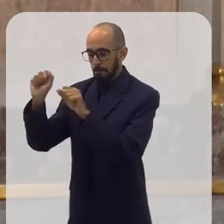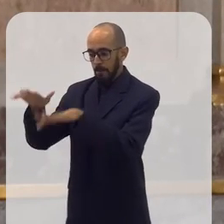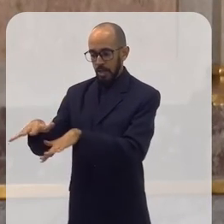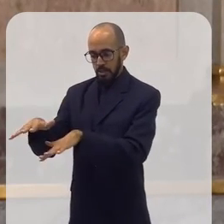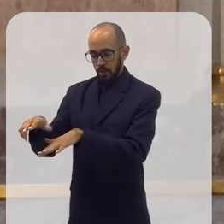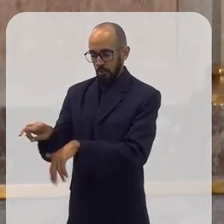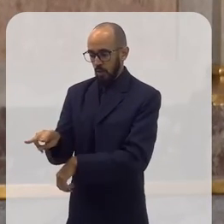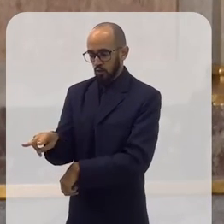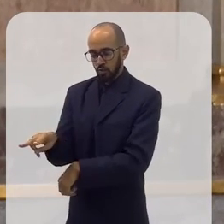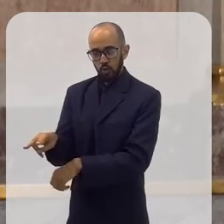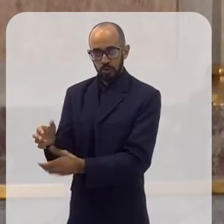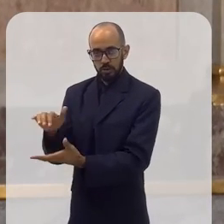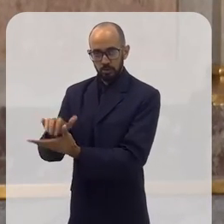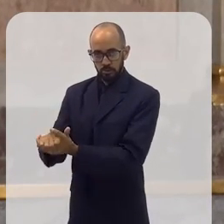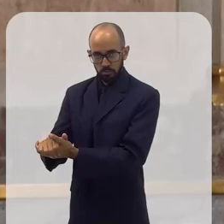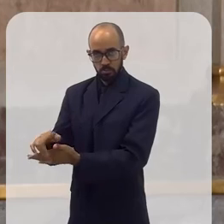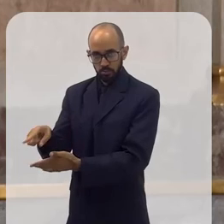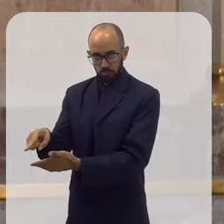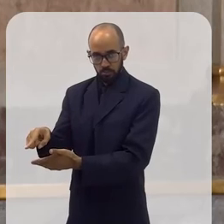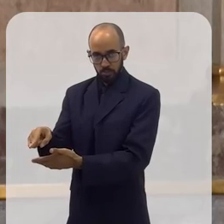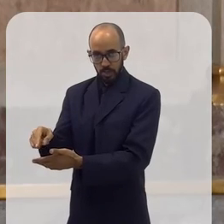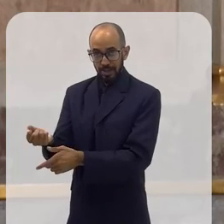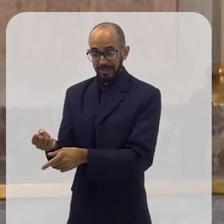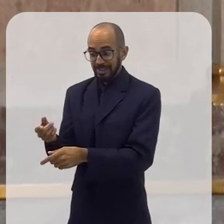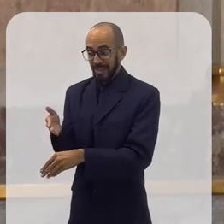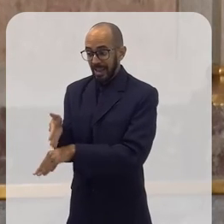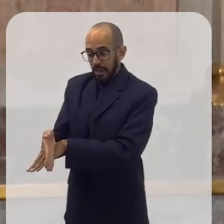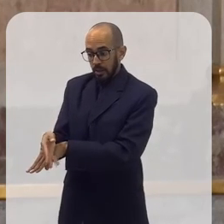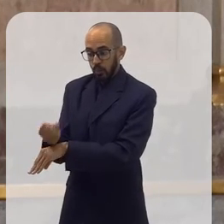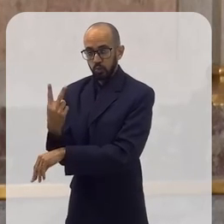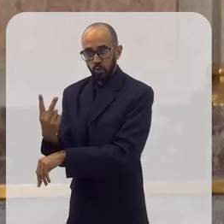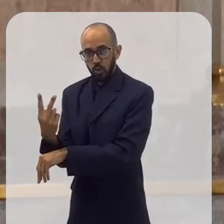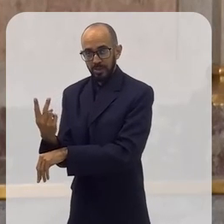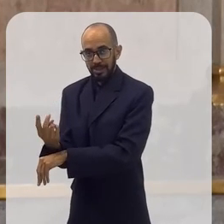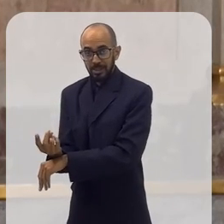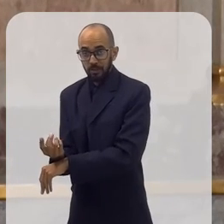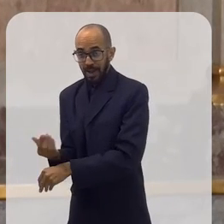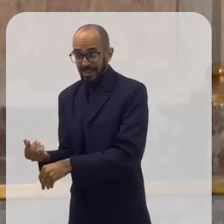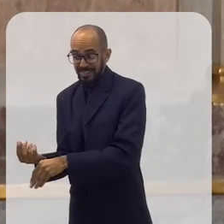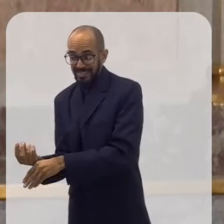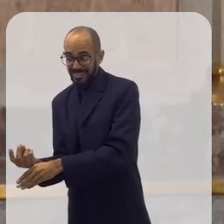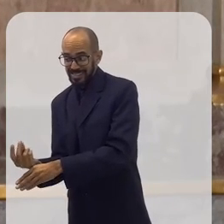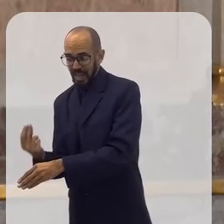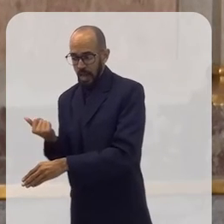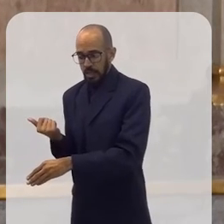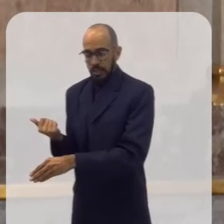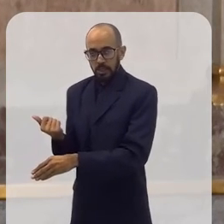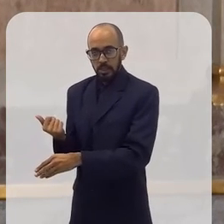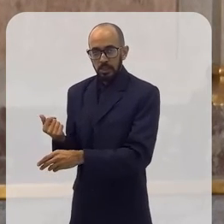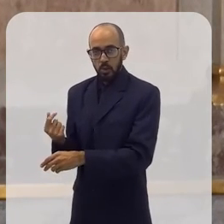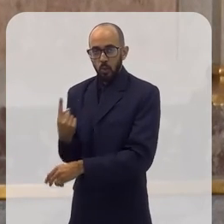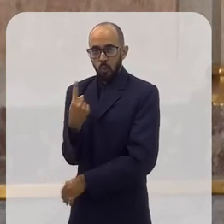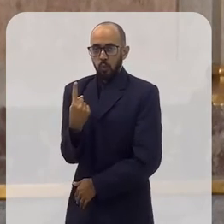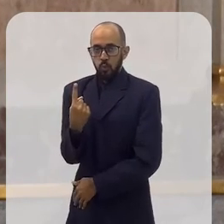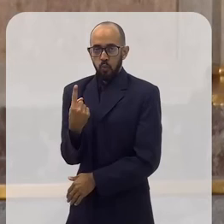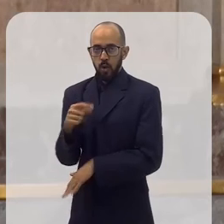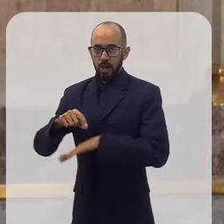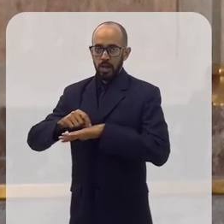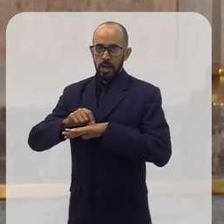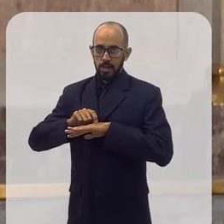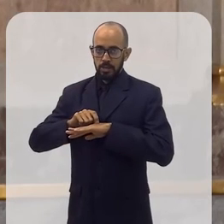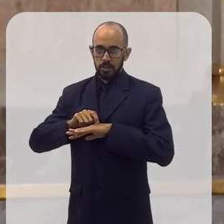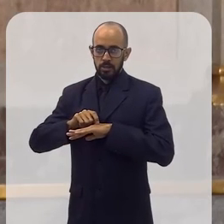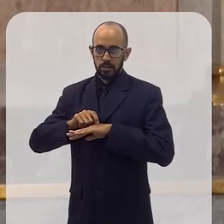desse matrimônio para os dois. Eles entram dois e saem uma só carne. Aí isso é